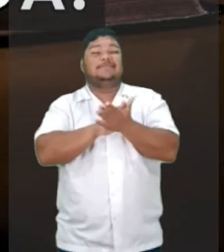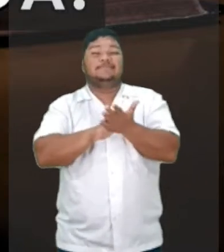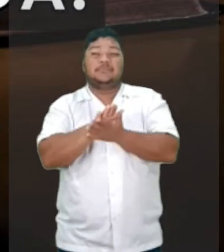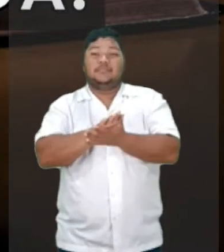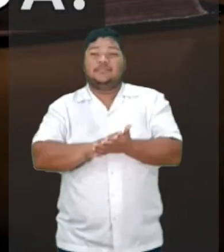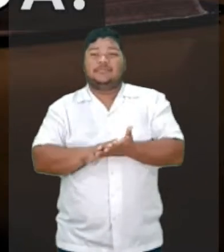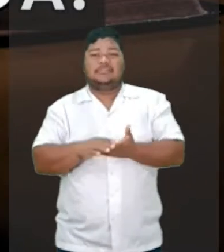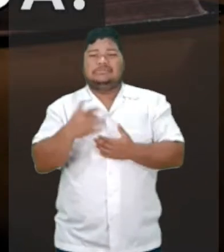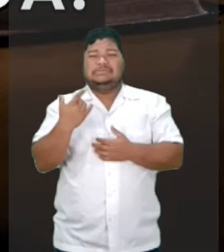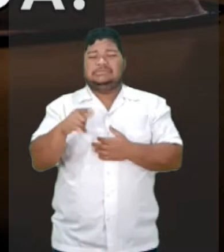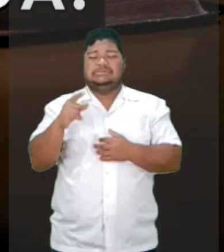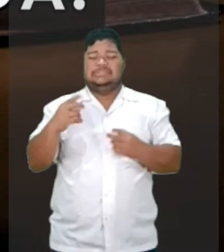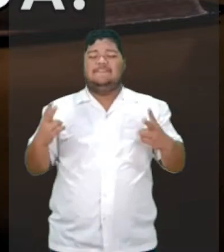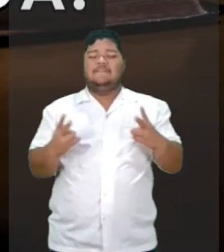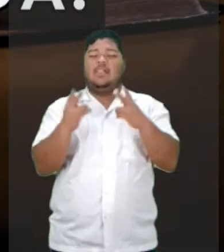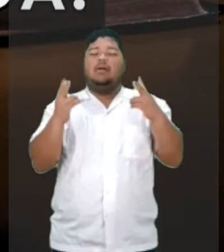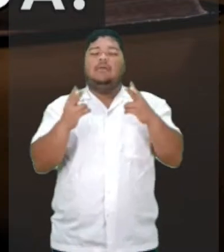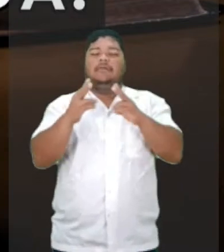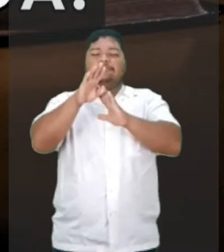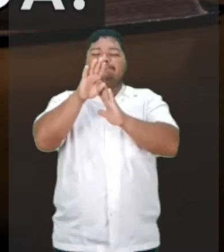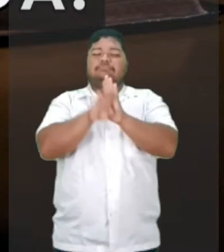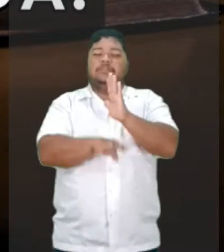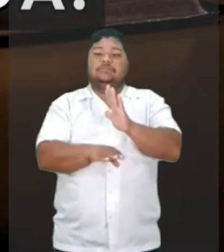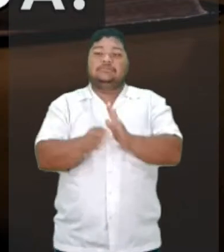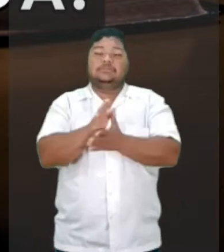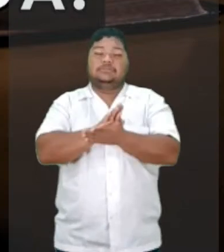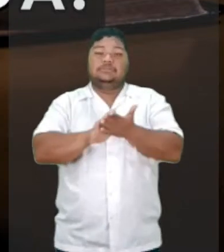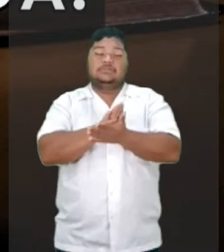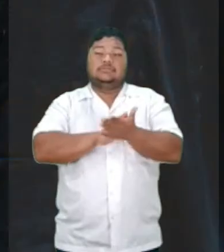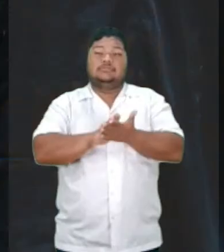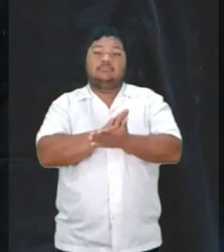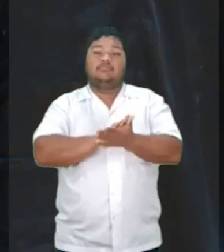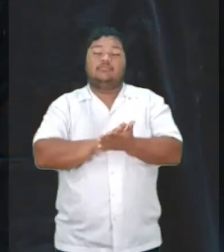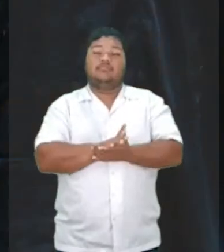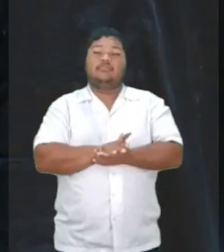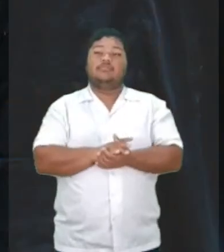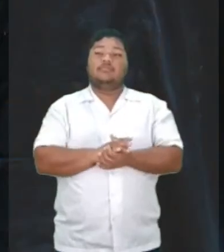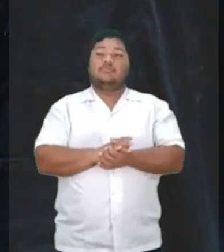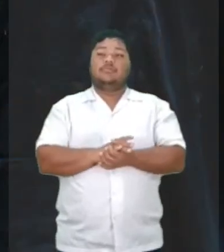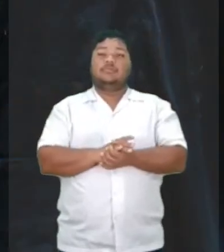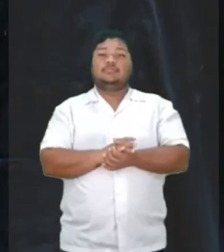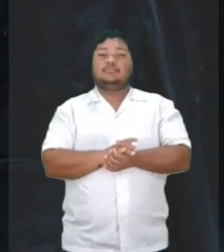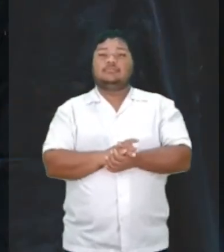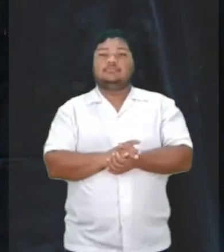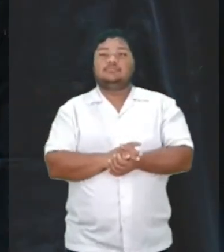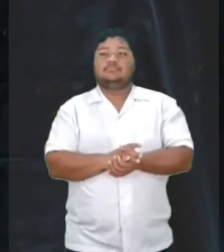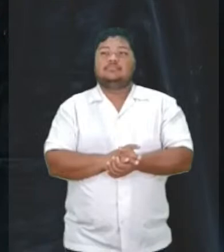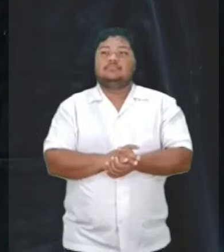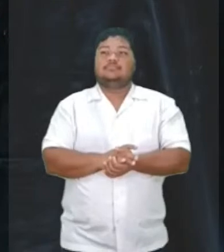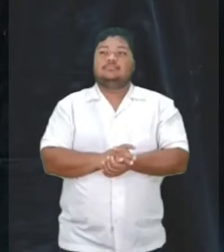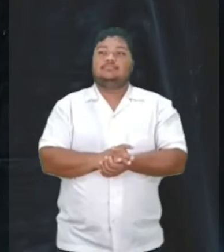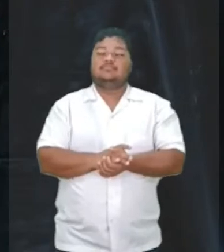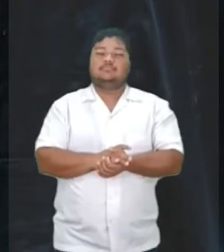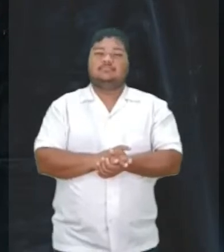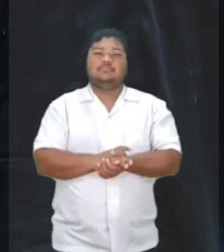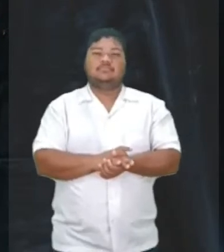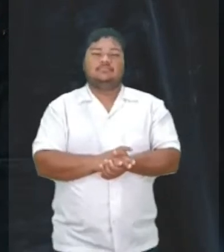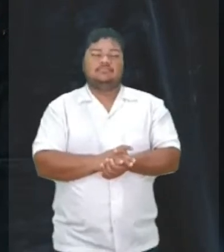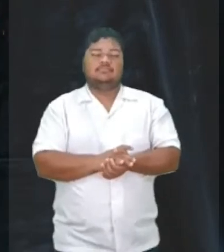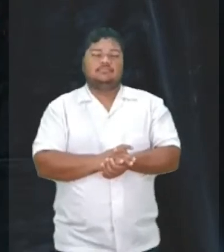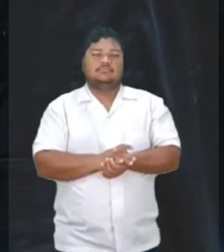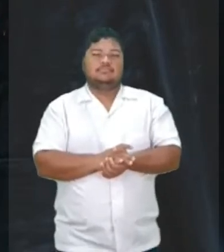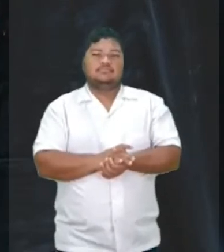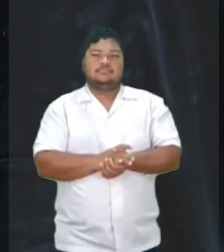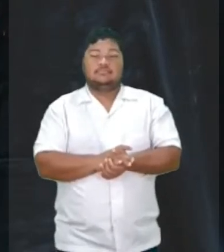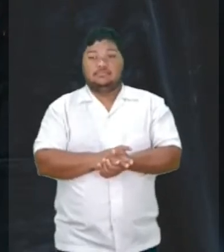valor e menos que nada. Sabe por quê? Que esse Deus que você, que eu servimos,